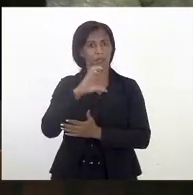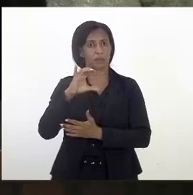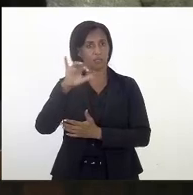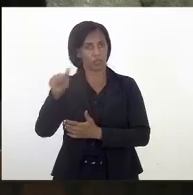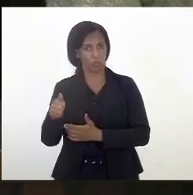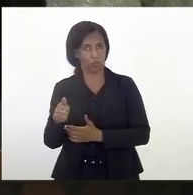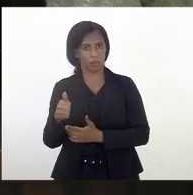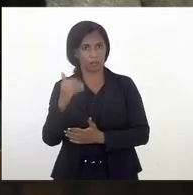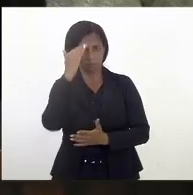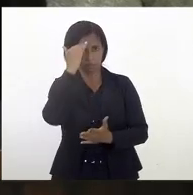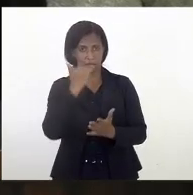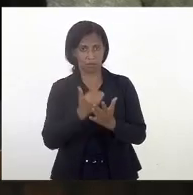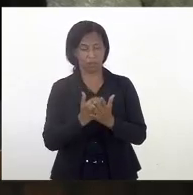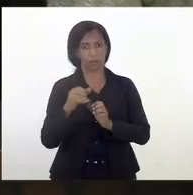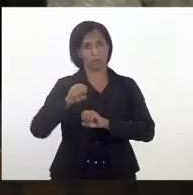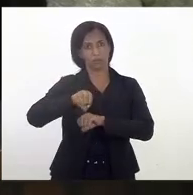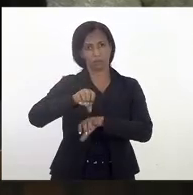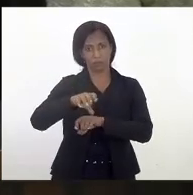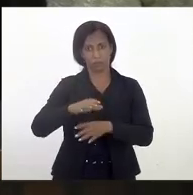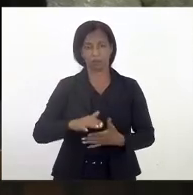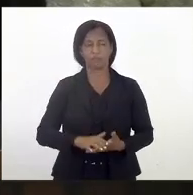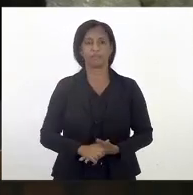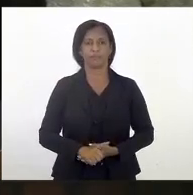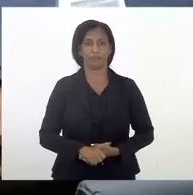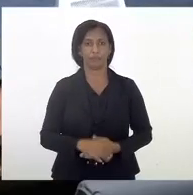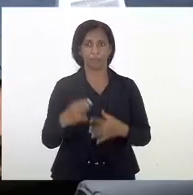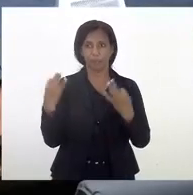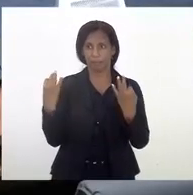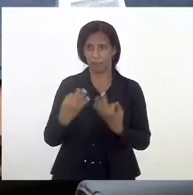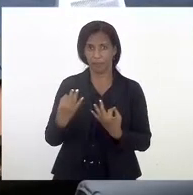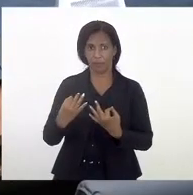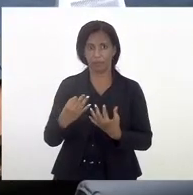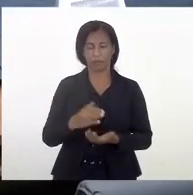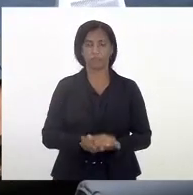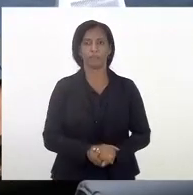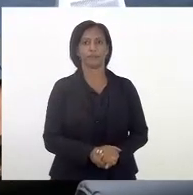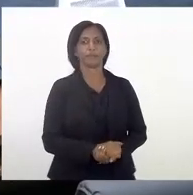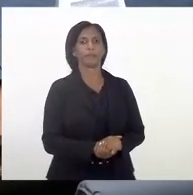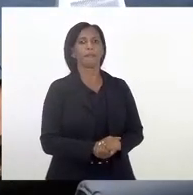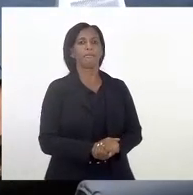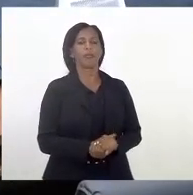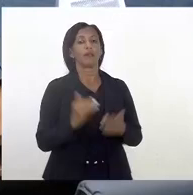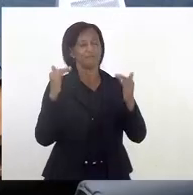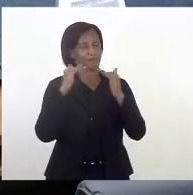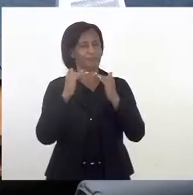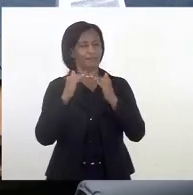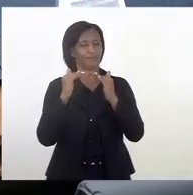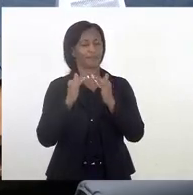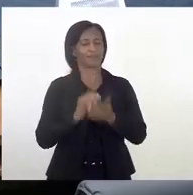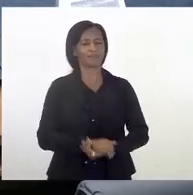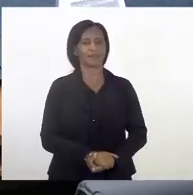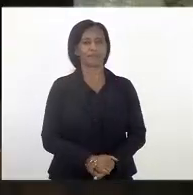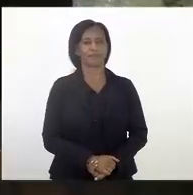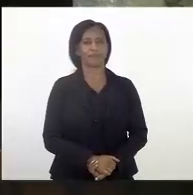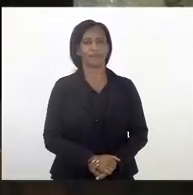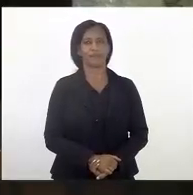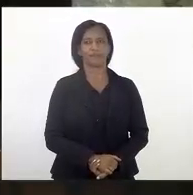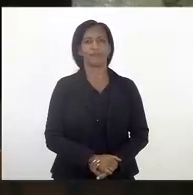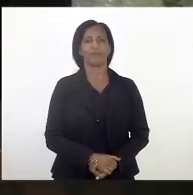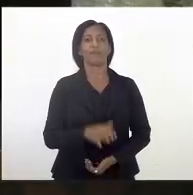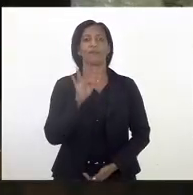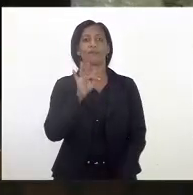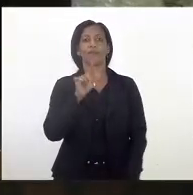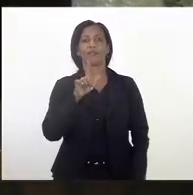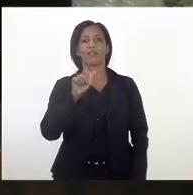acatando a emenda da comissão de educação por aí Deputado amarre perfeito combinado Combinado então questão de ordem